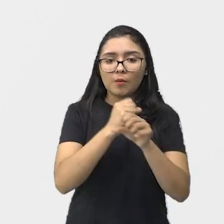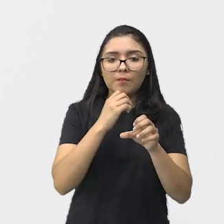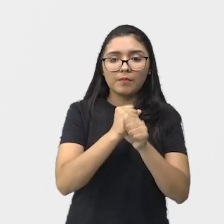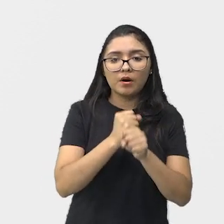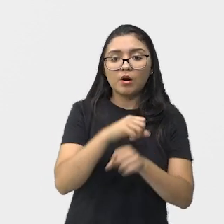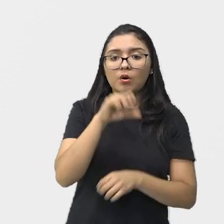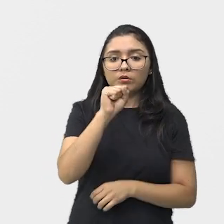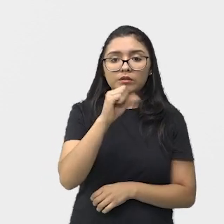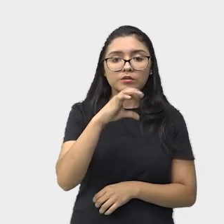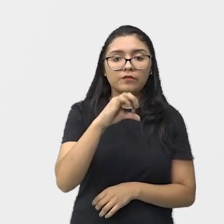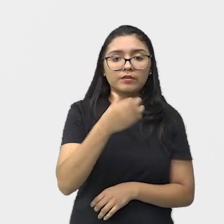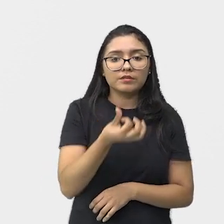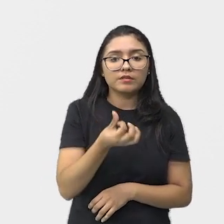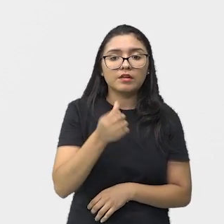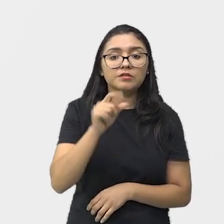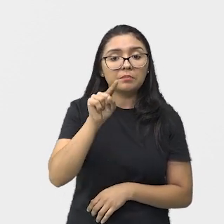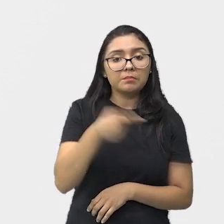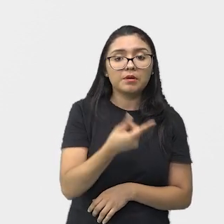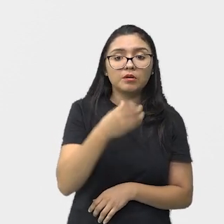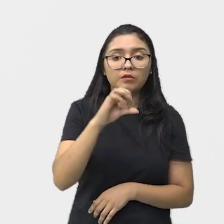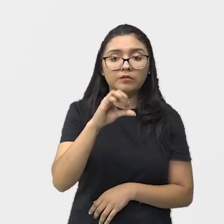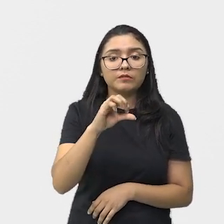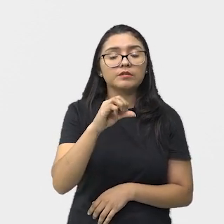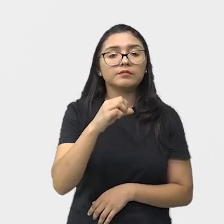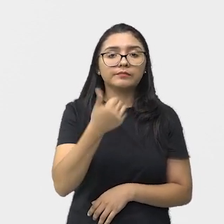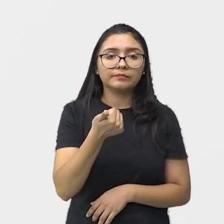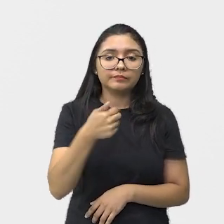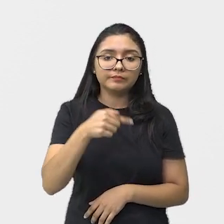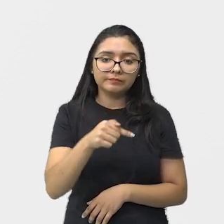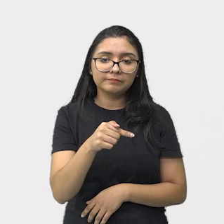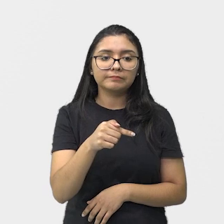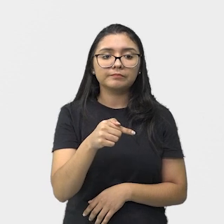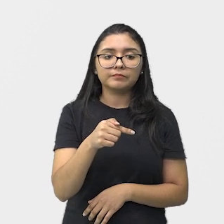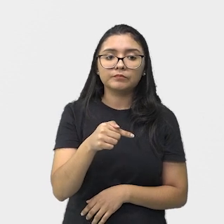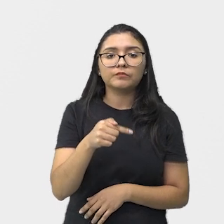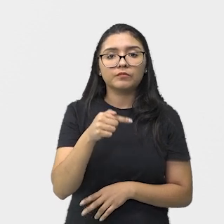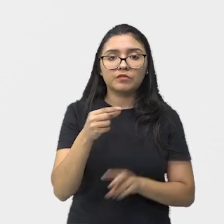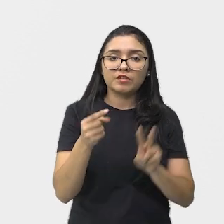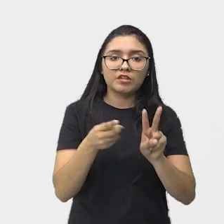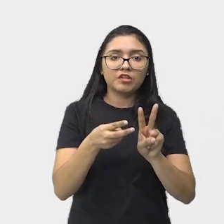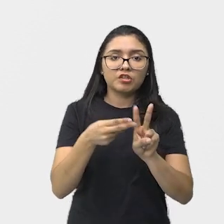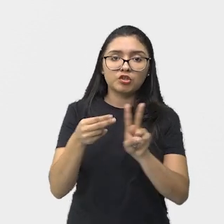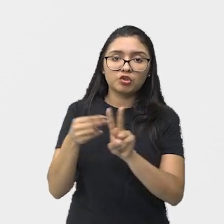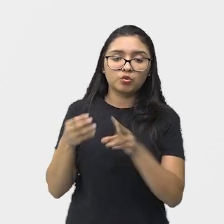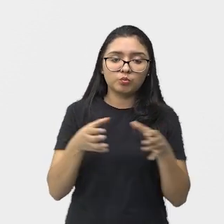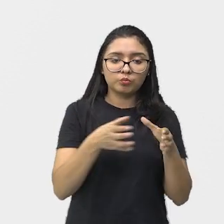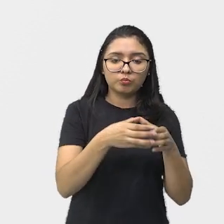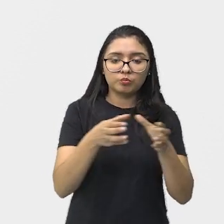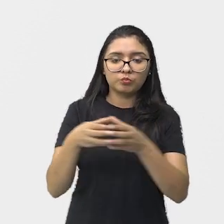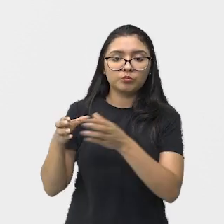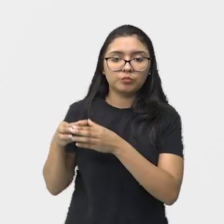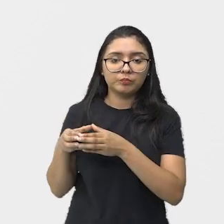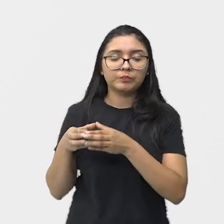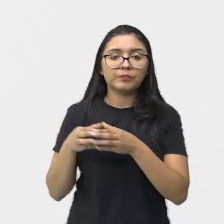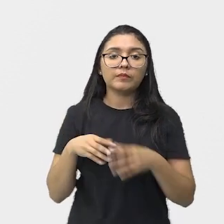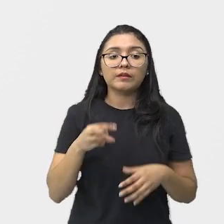896 mil, né? E 917 índios. Destes,